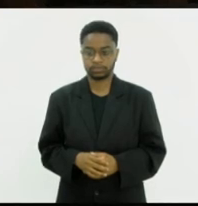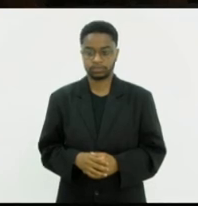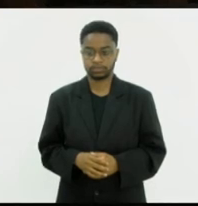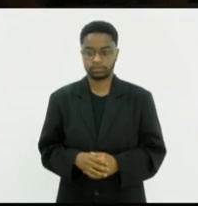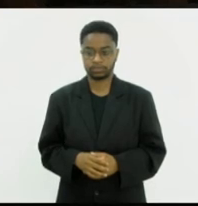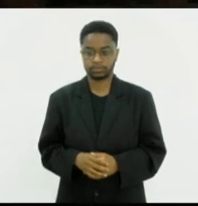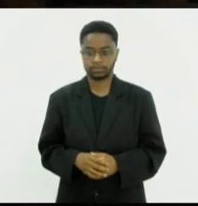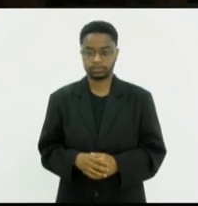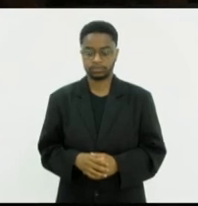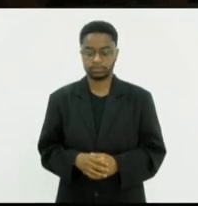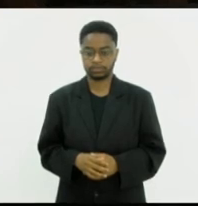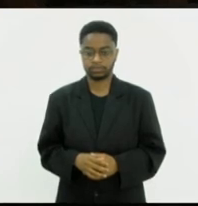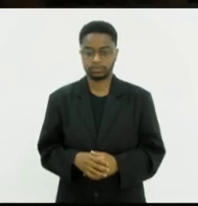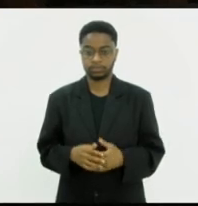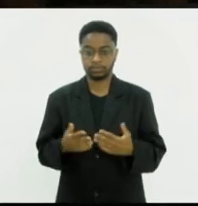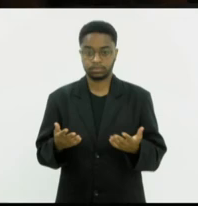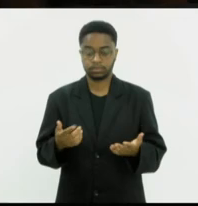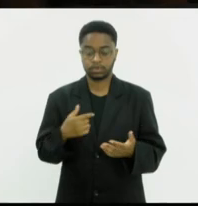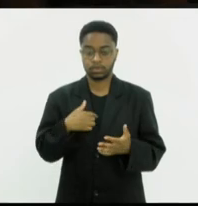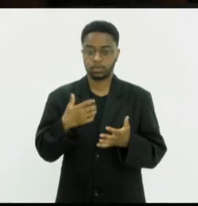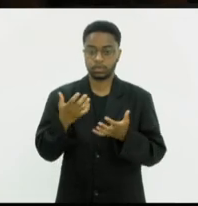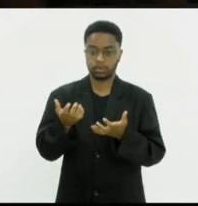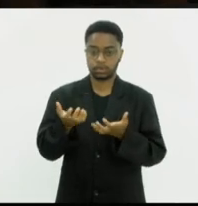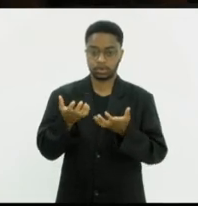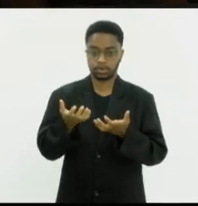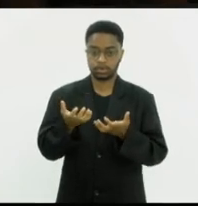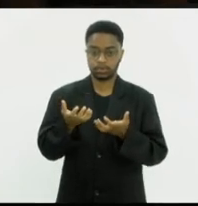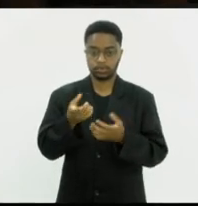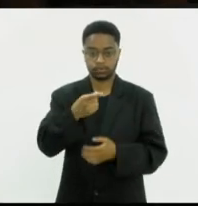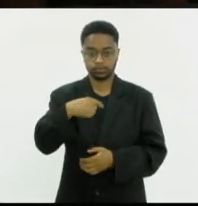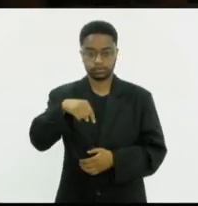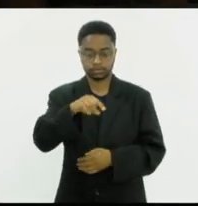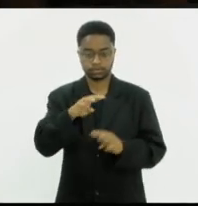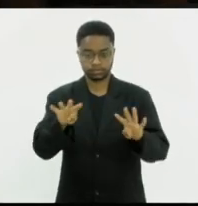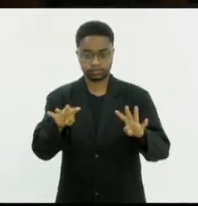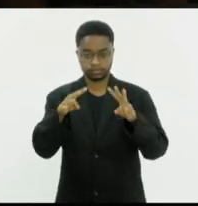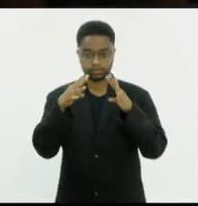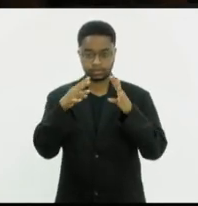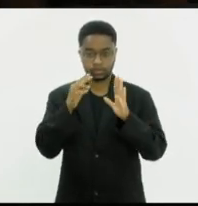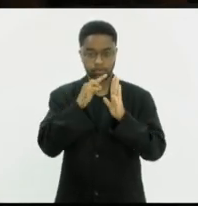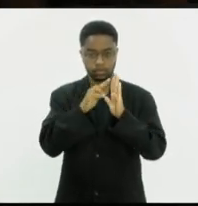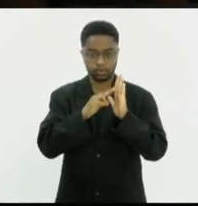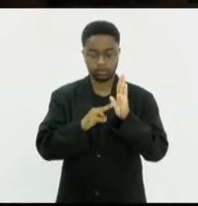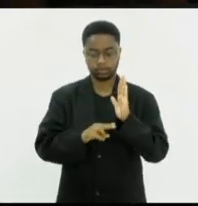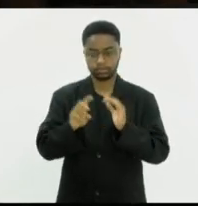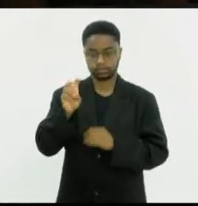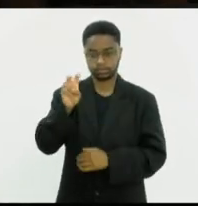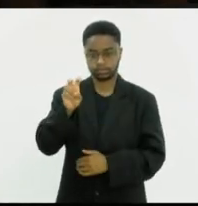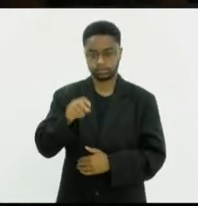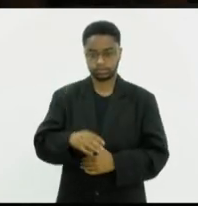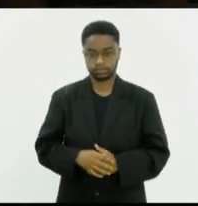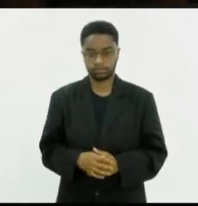E eu gostaria que todos prestassem atenção nesses 5 nomes que eu vou ler.